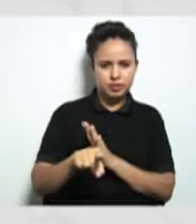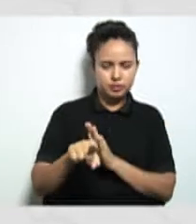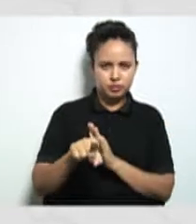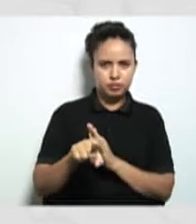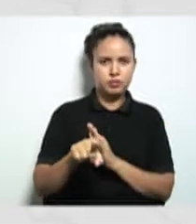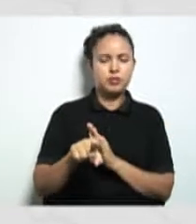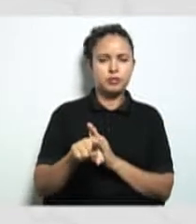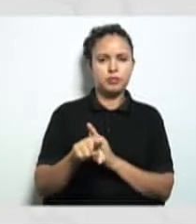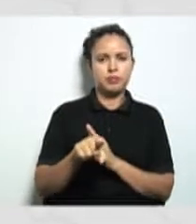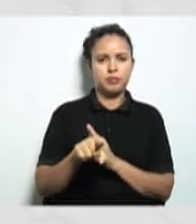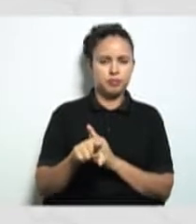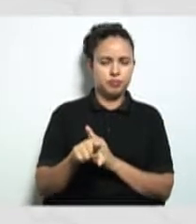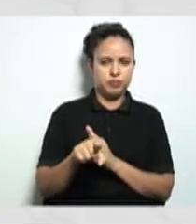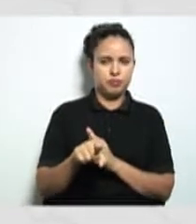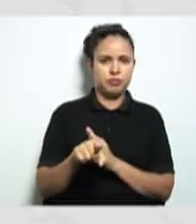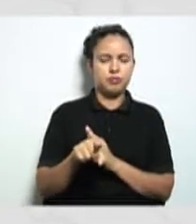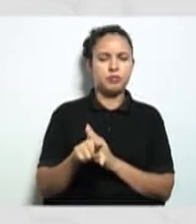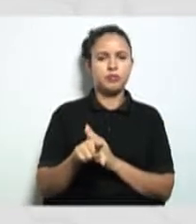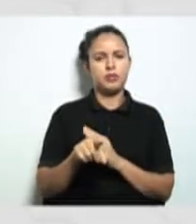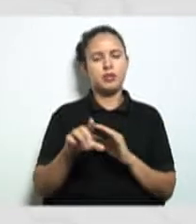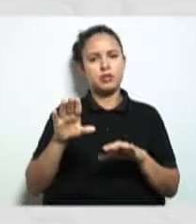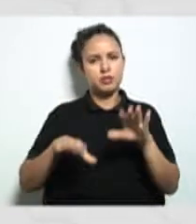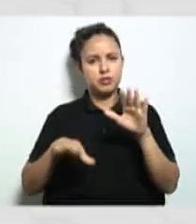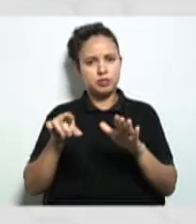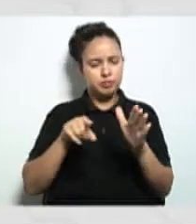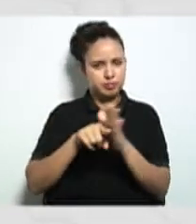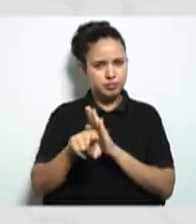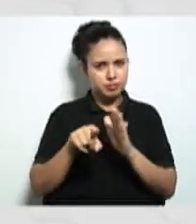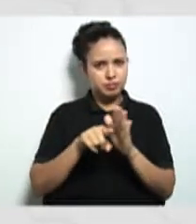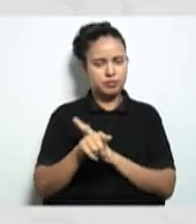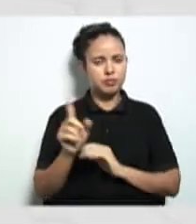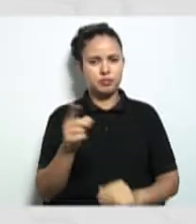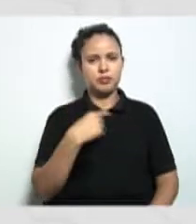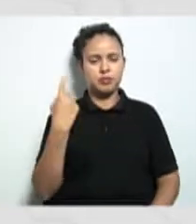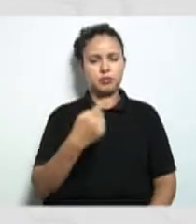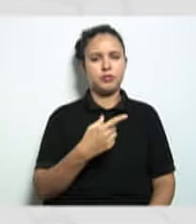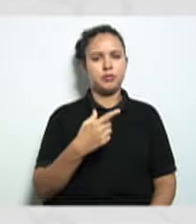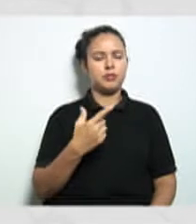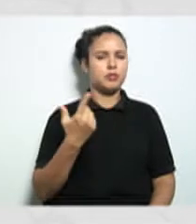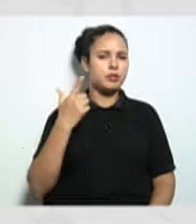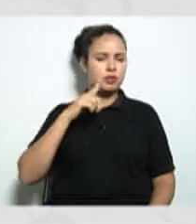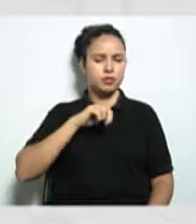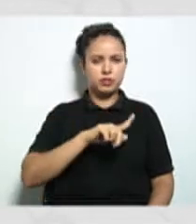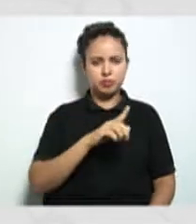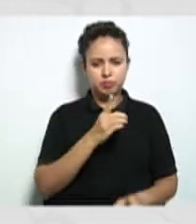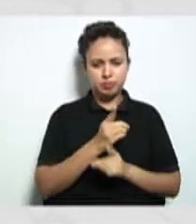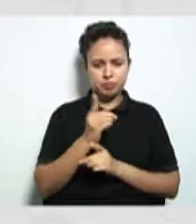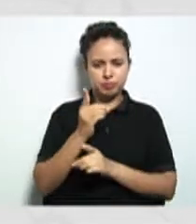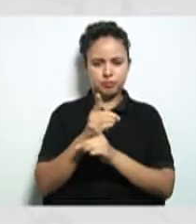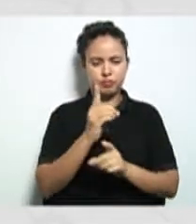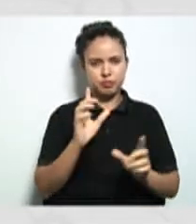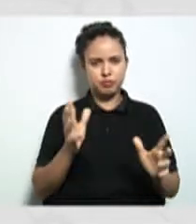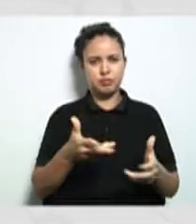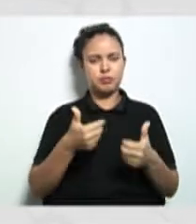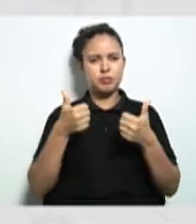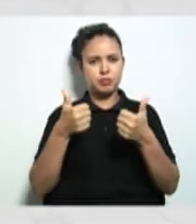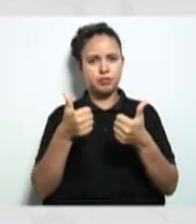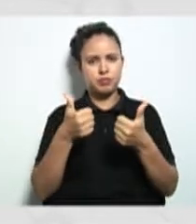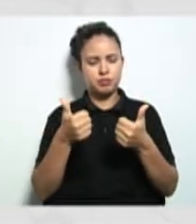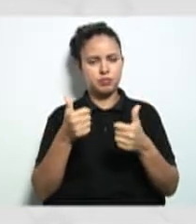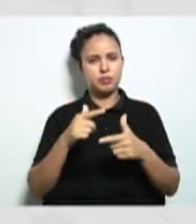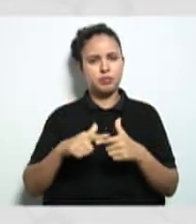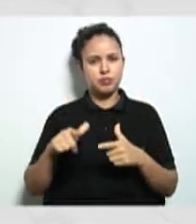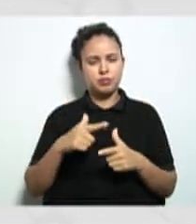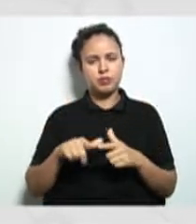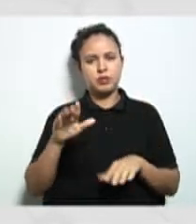né? Geralmente, quando a gente faz a pergunta, né, professora, a gente consegue identificar melhor, né, a situação.